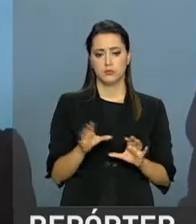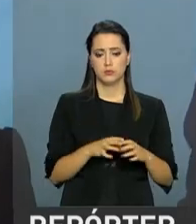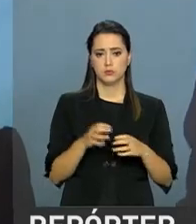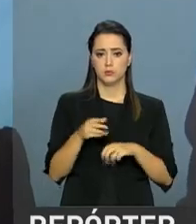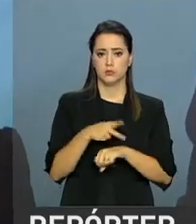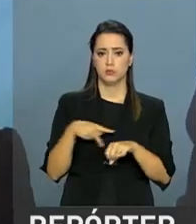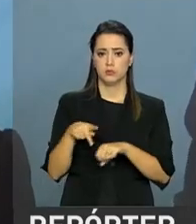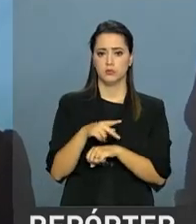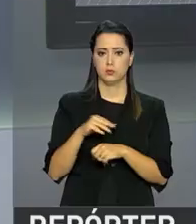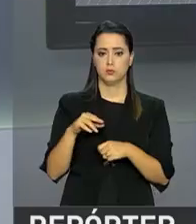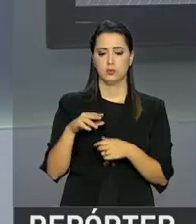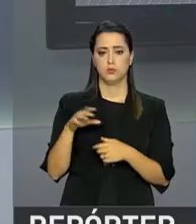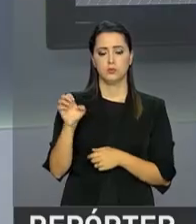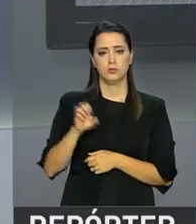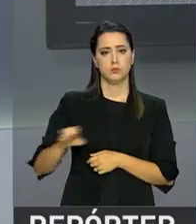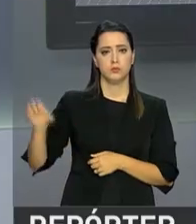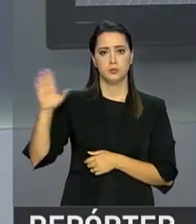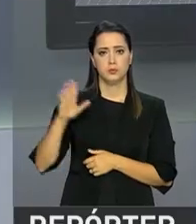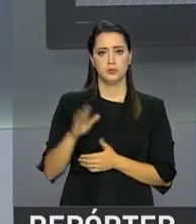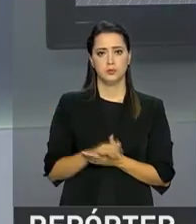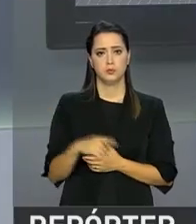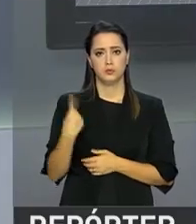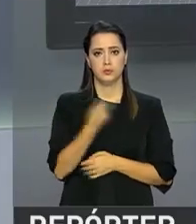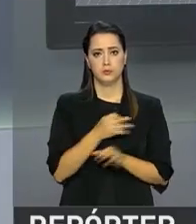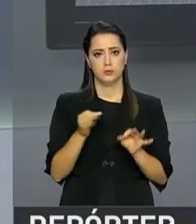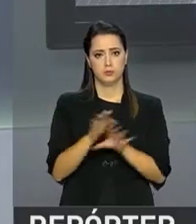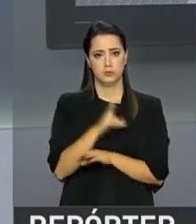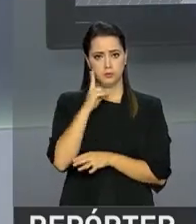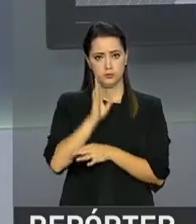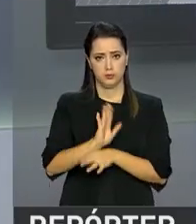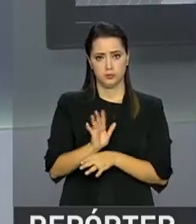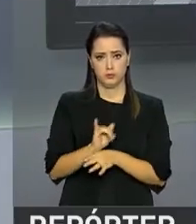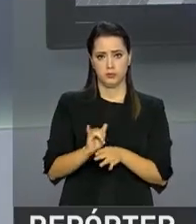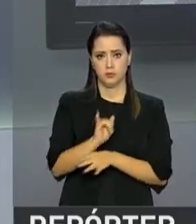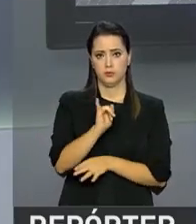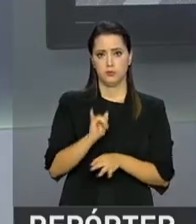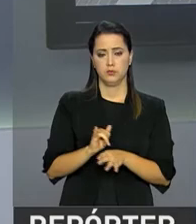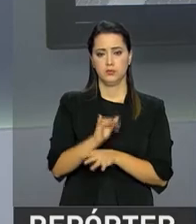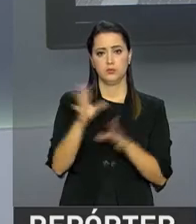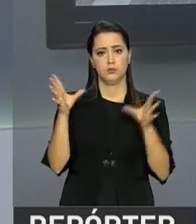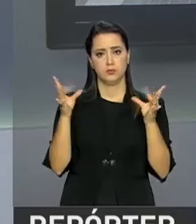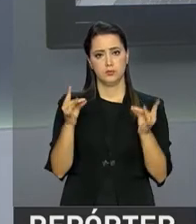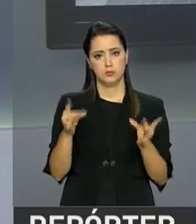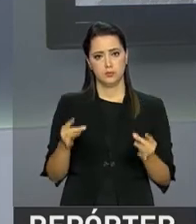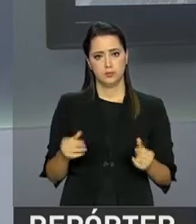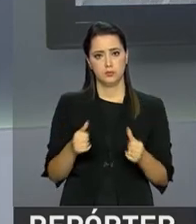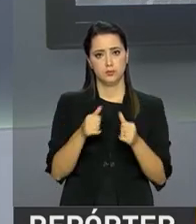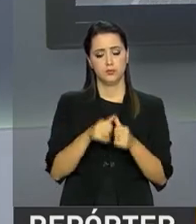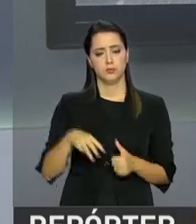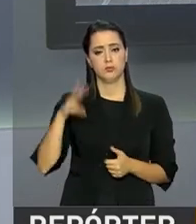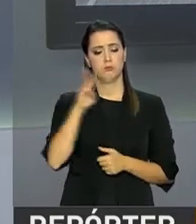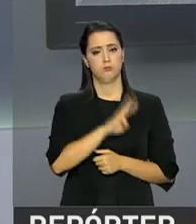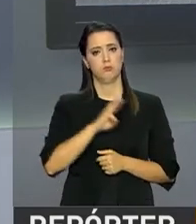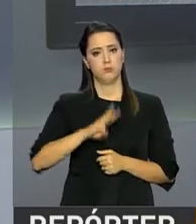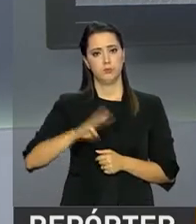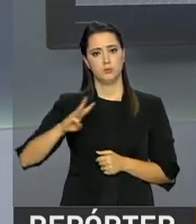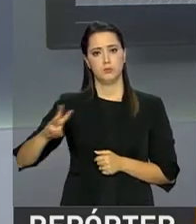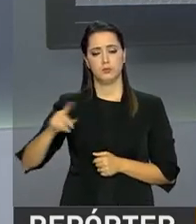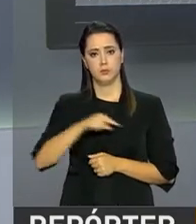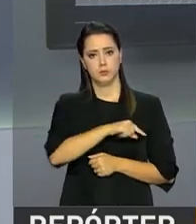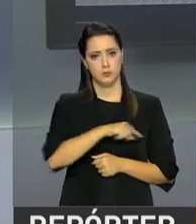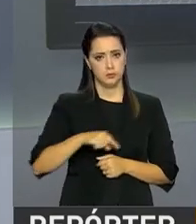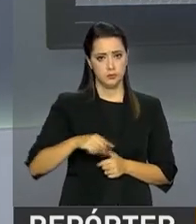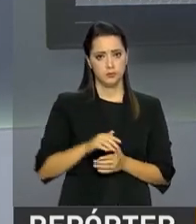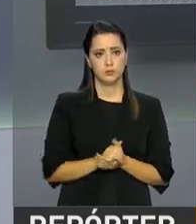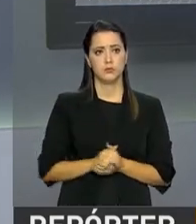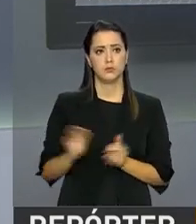países da união europeia mas ficamos por aqui você pode rever as reportagens no youtube e toda a nossa programação também está na página da